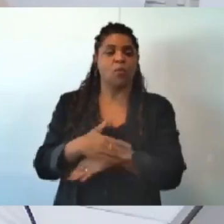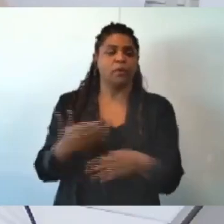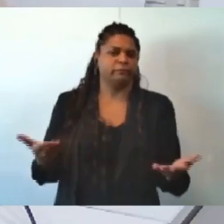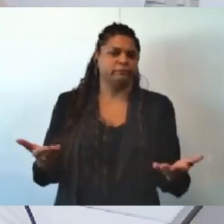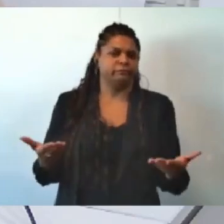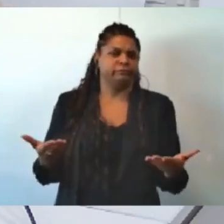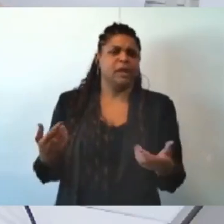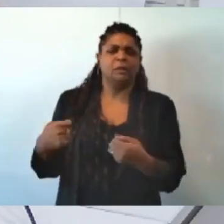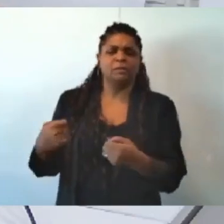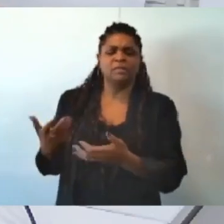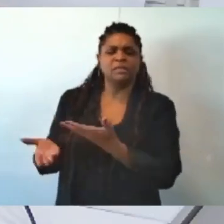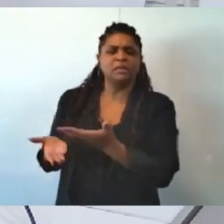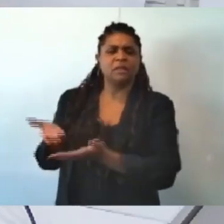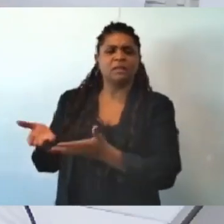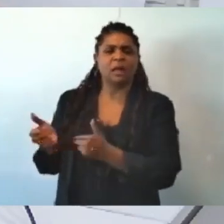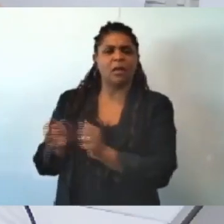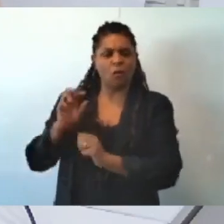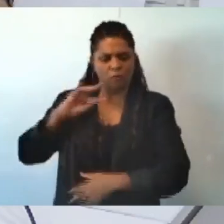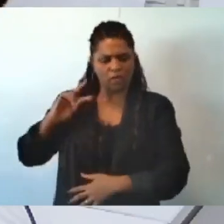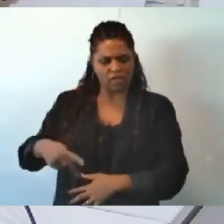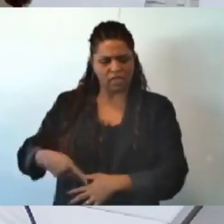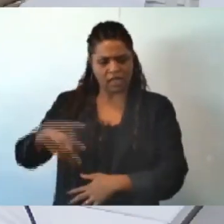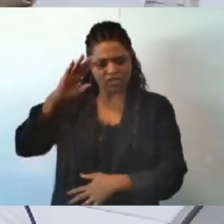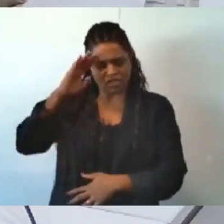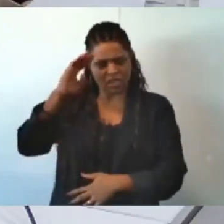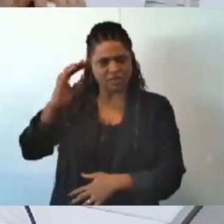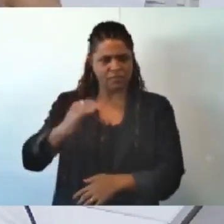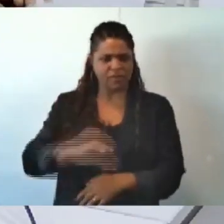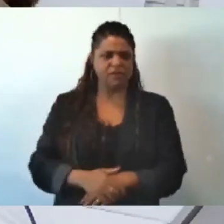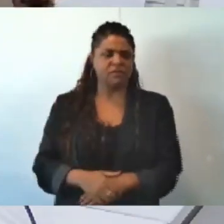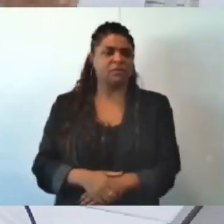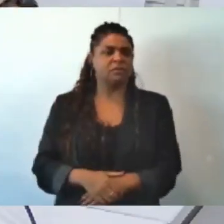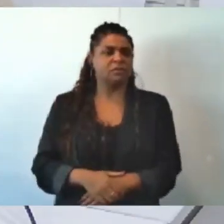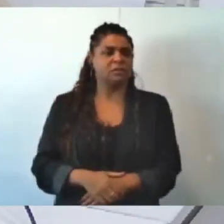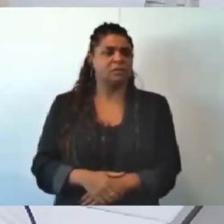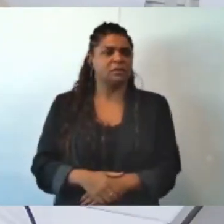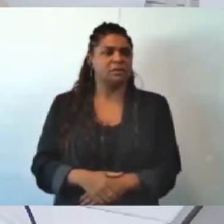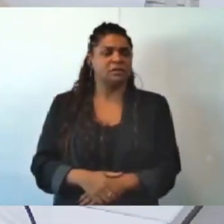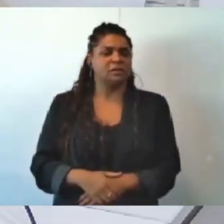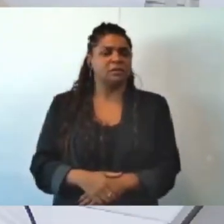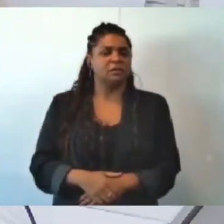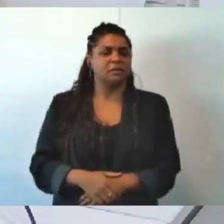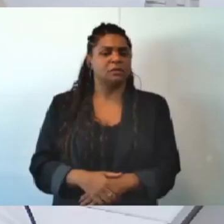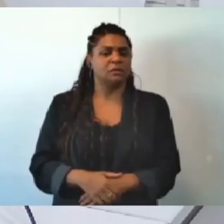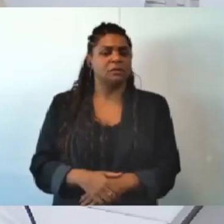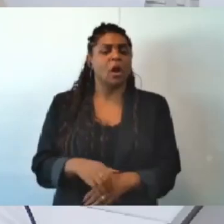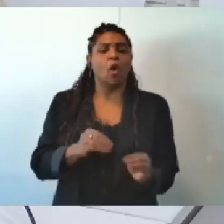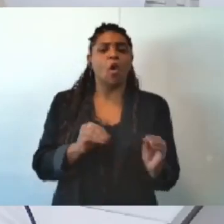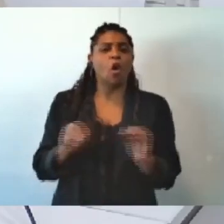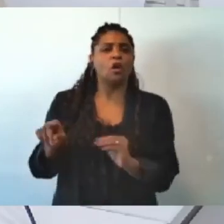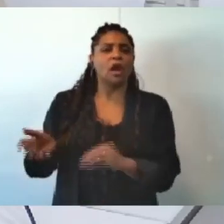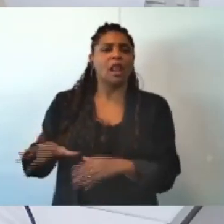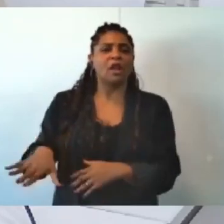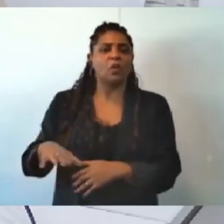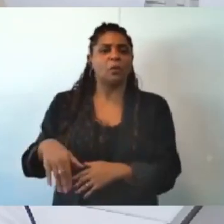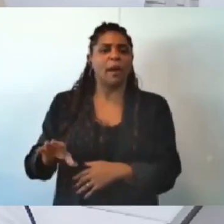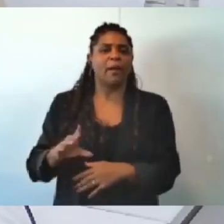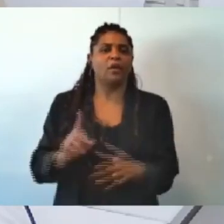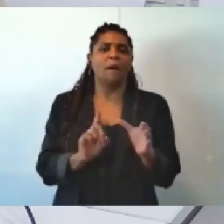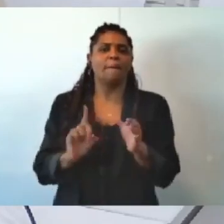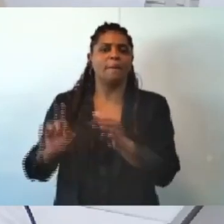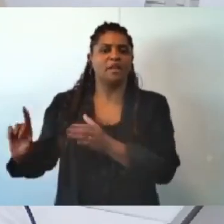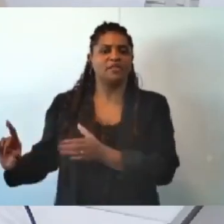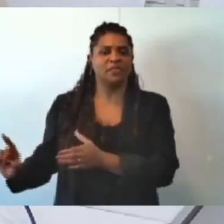com respeito, entendeu? E julgar pelos bairros periféricos. E o mais prejudicado, com certeza, é o bairro